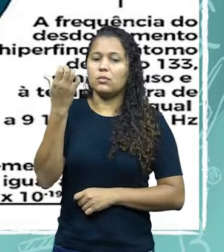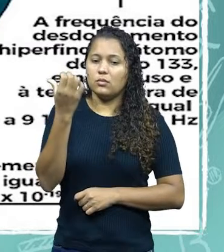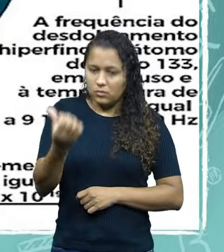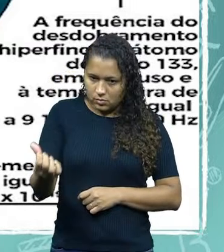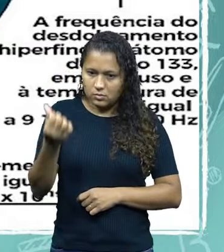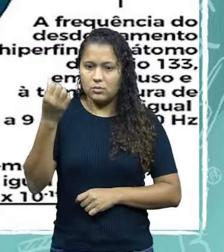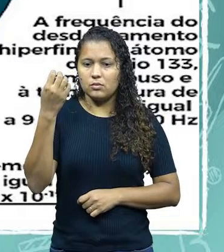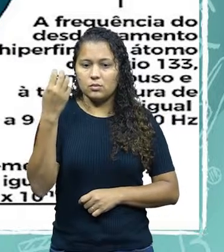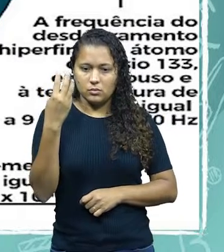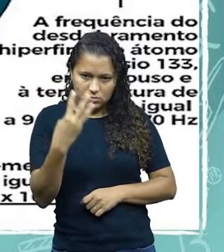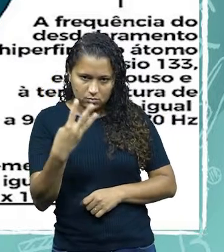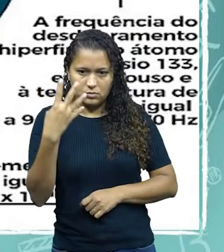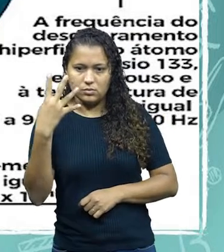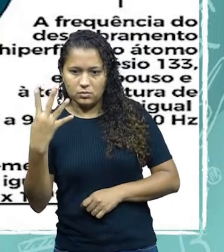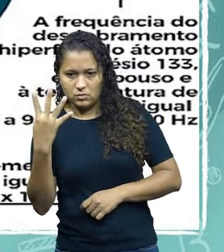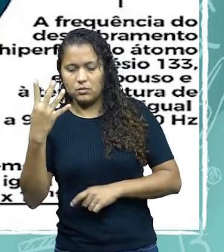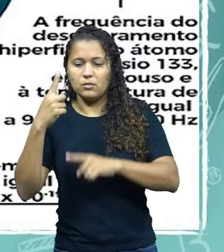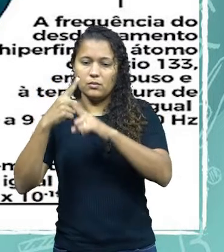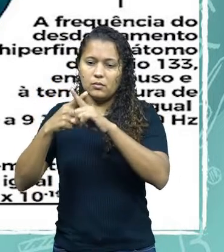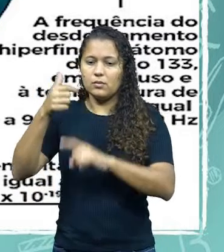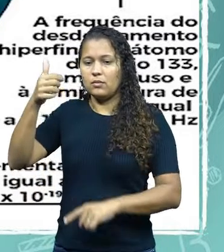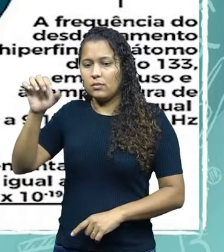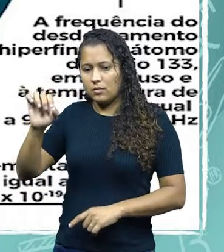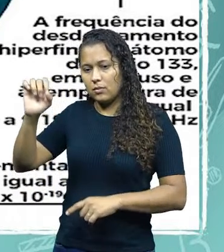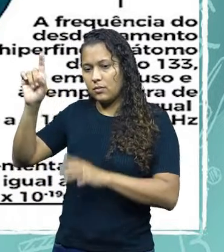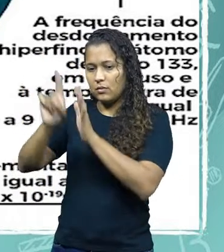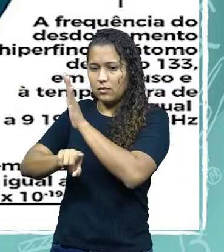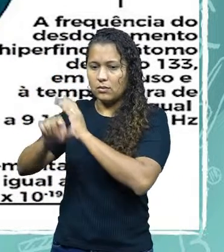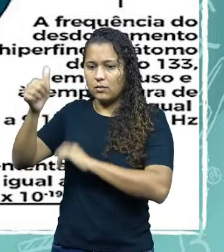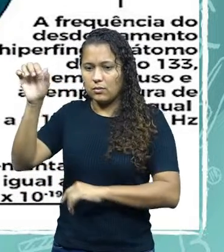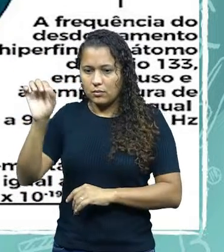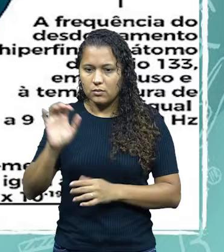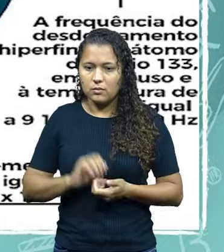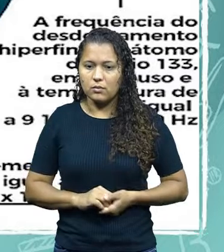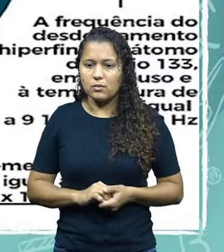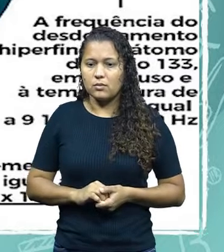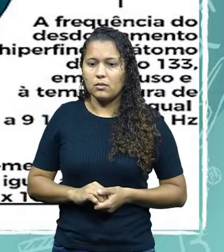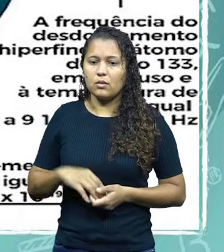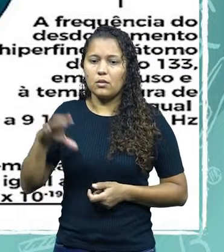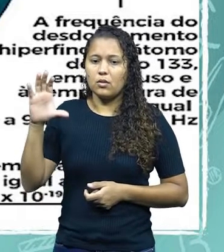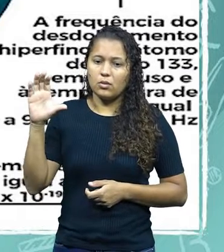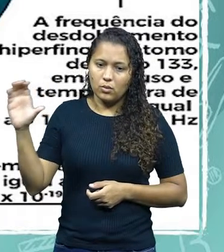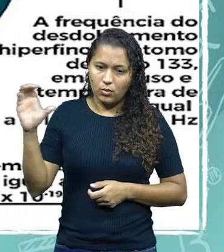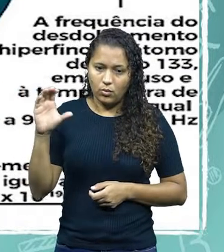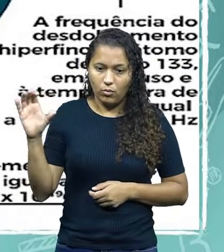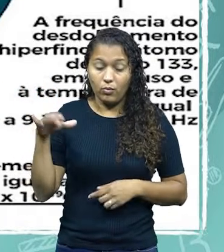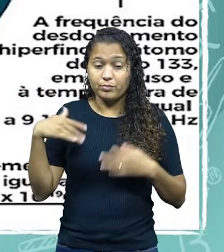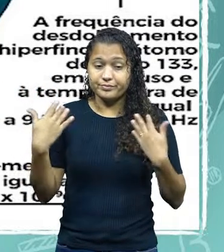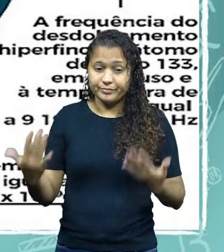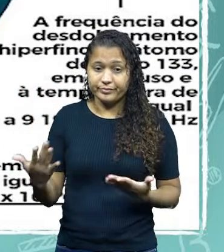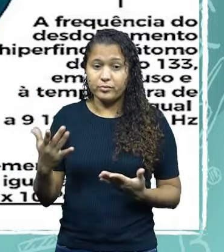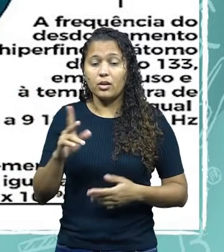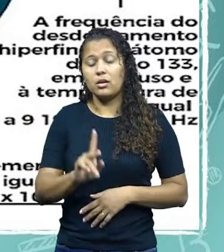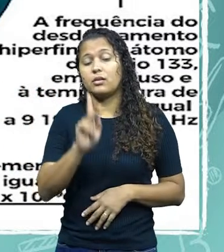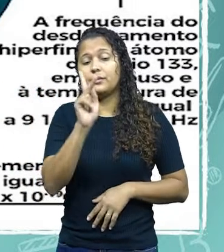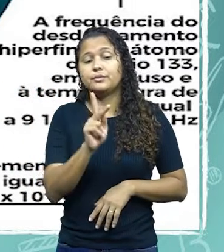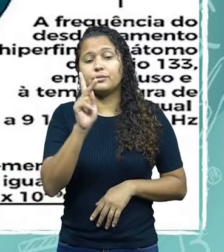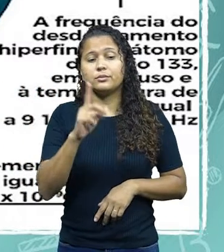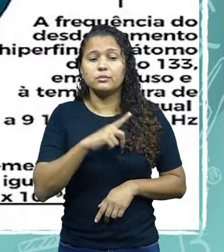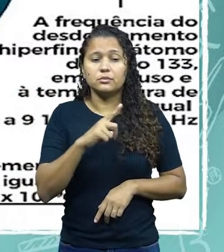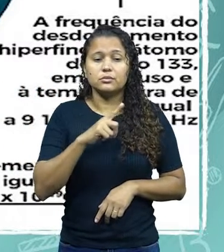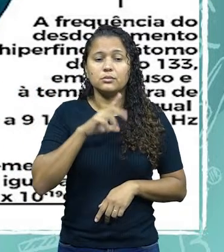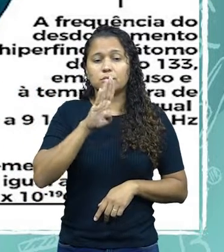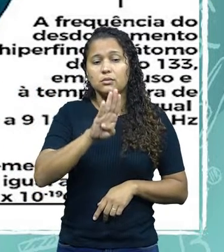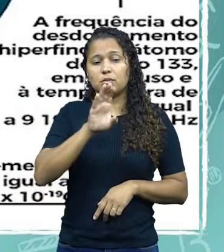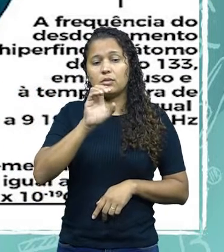776.634 vezes 10 elevado a 19 graus. Coulomb. No Kelvin, nós temos a constante de